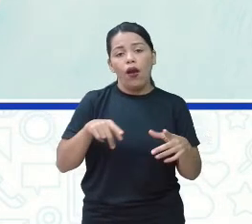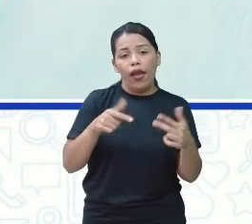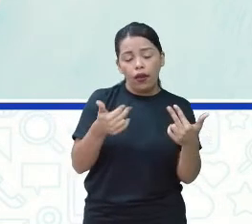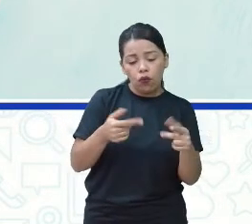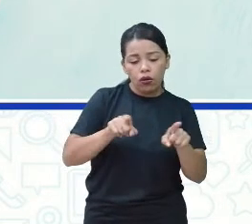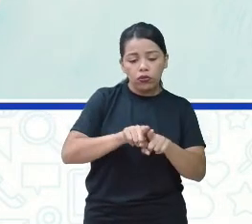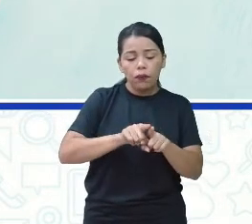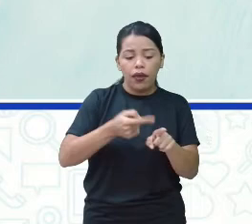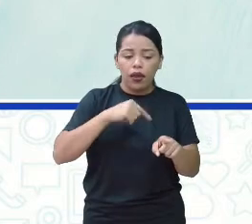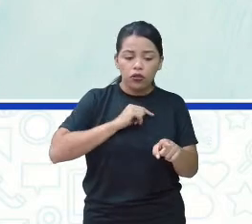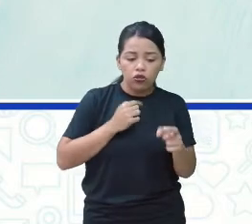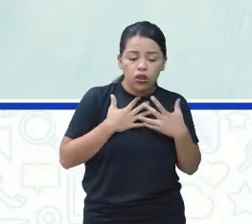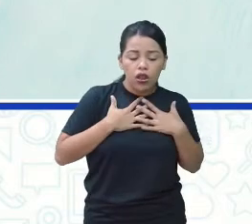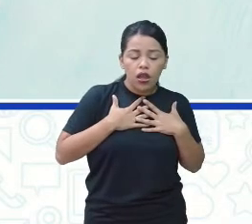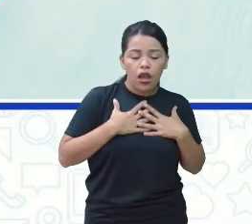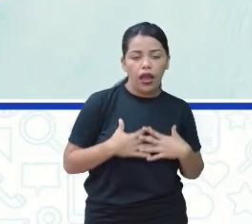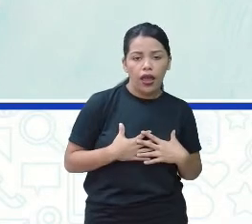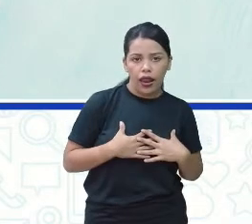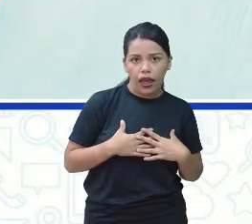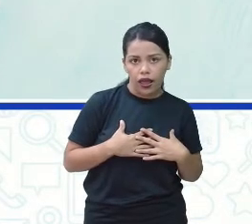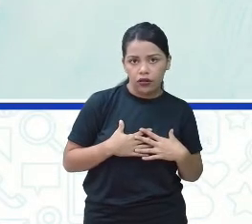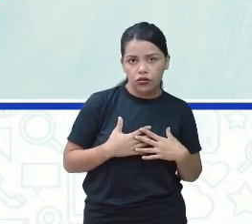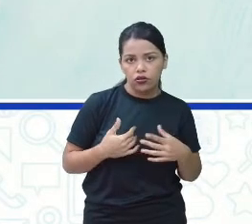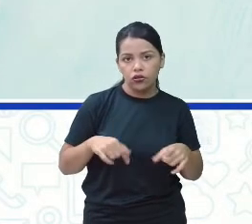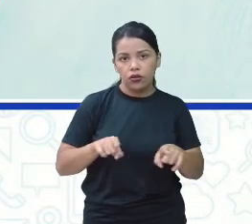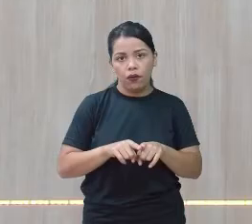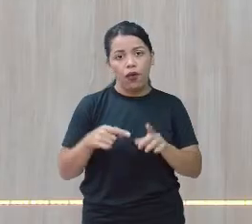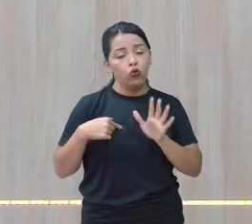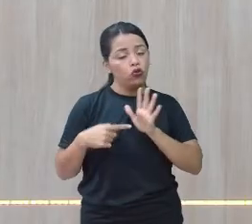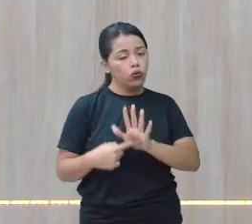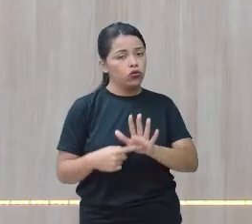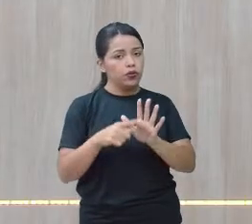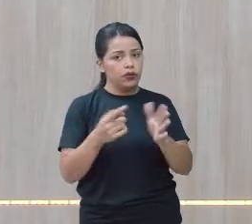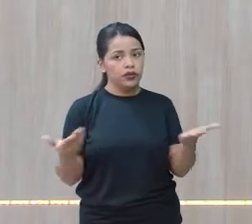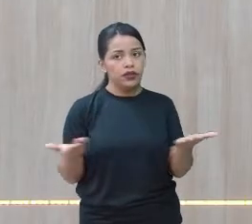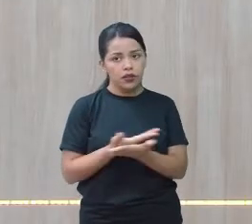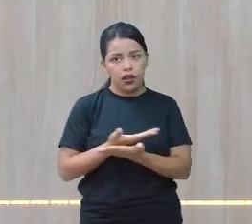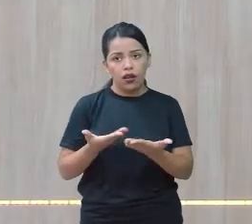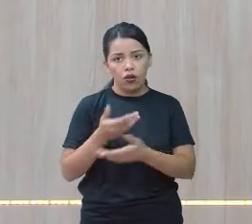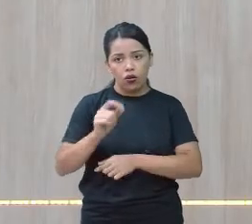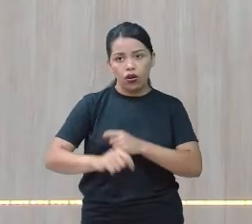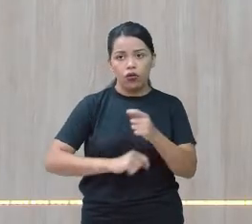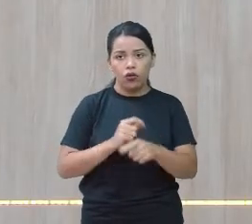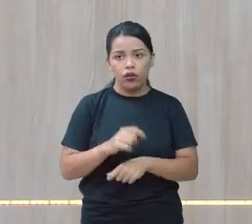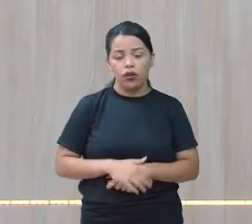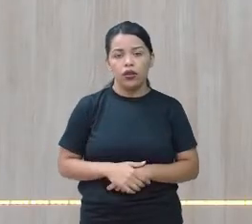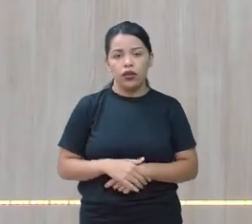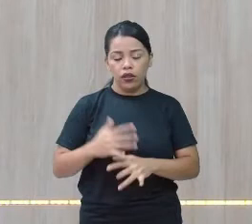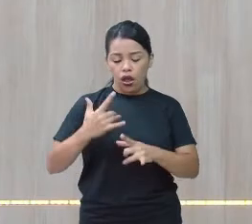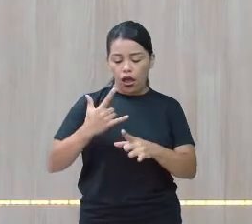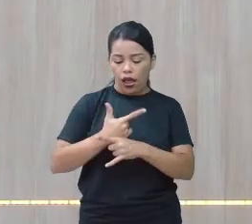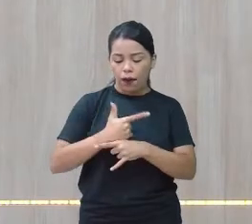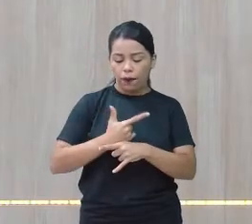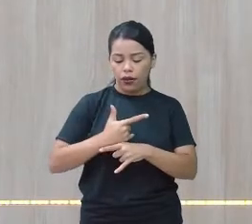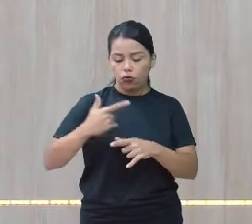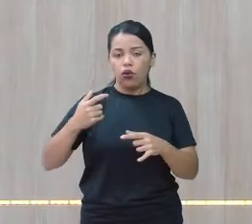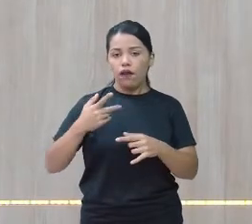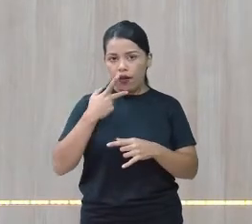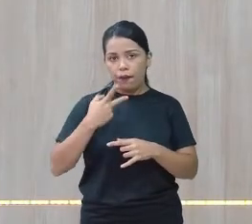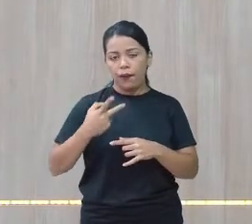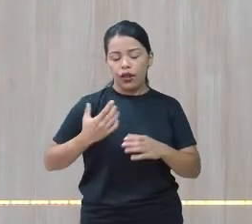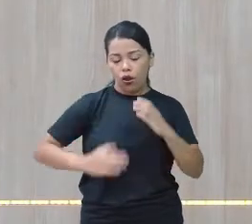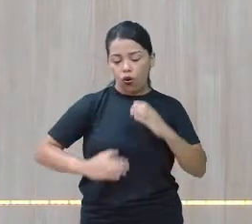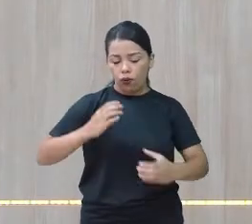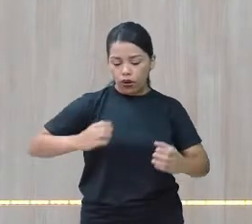a inibição dos músculos. Ou seja, é o que eu estou colocando para vocês agora, que a medula deu uma resposta